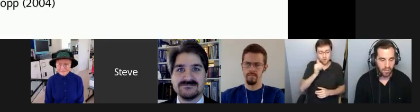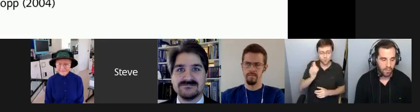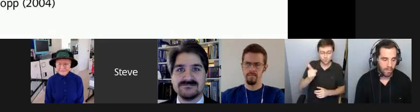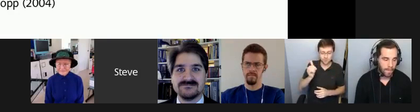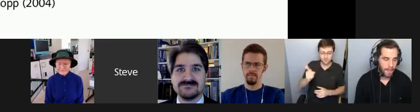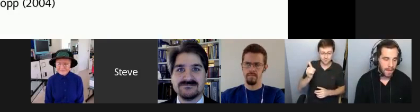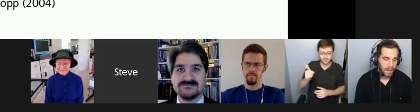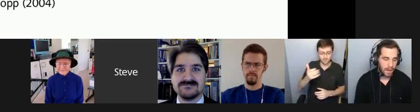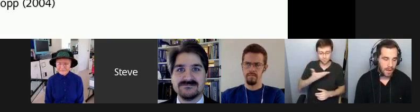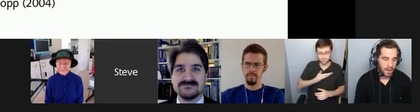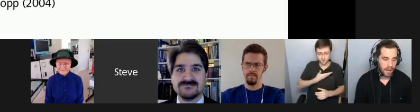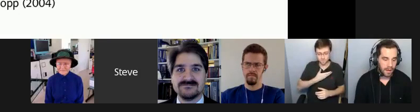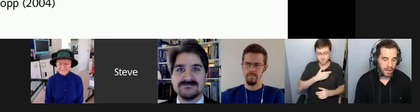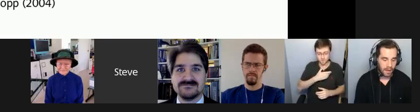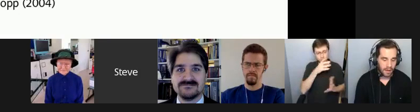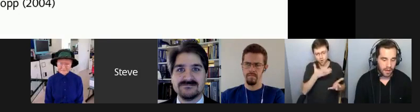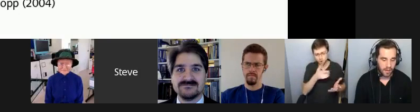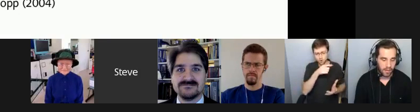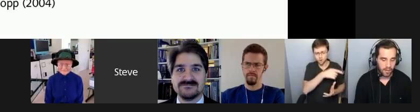escrita, com